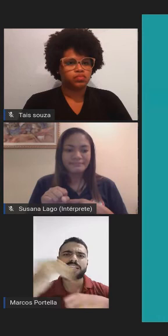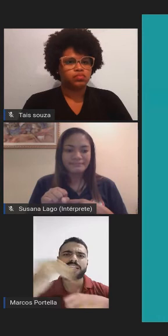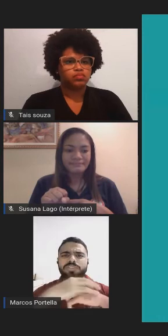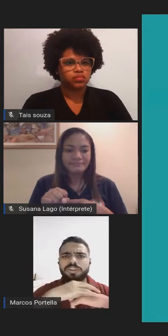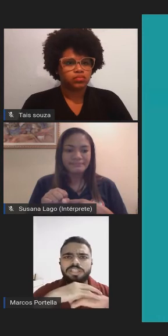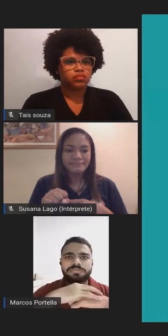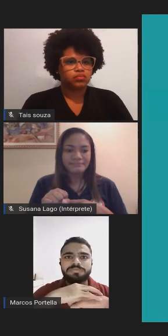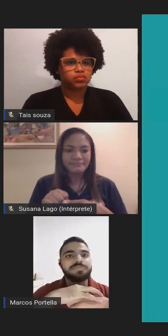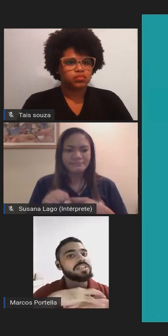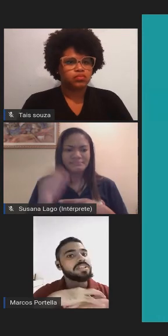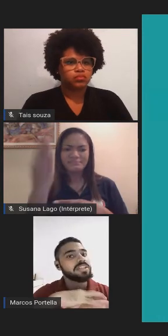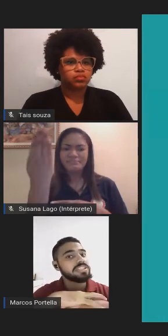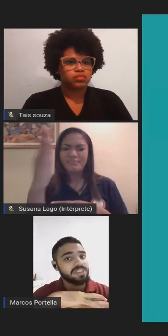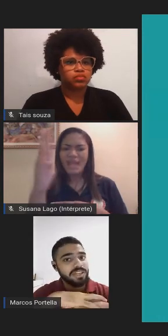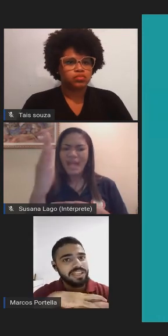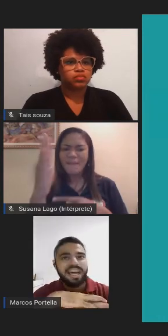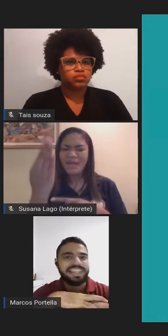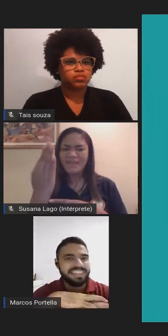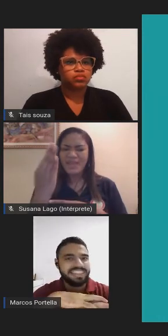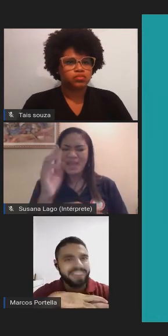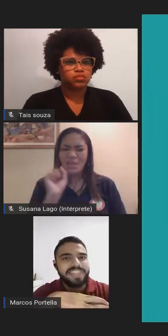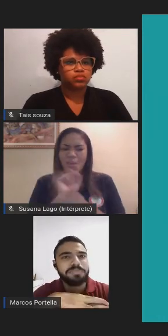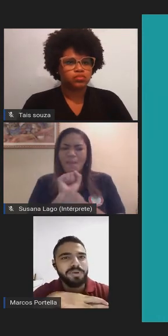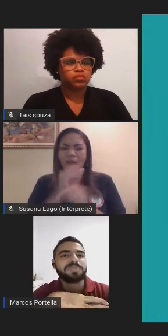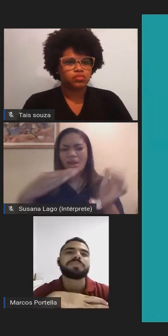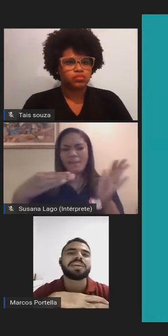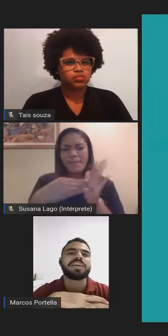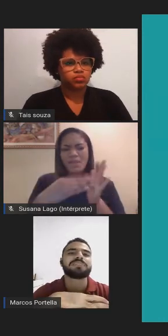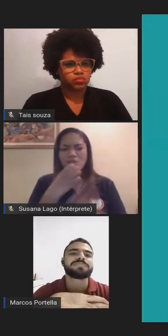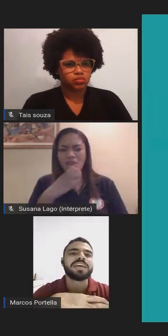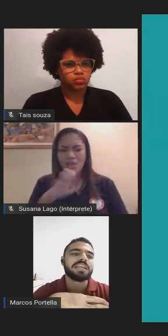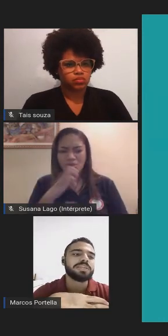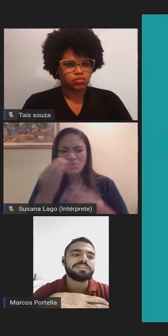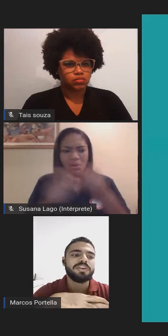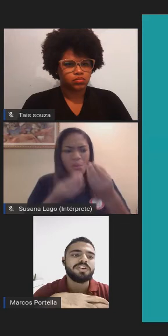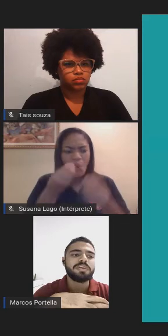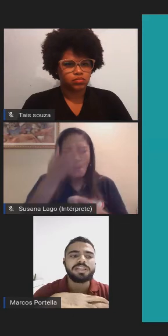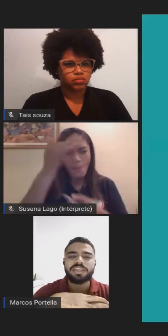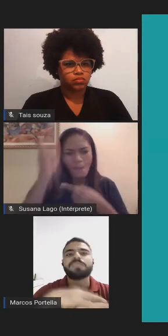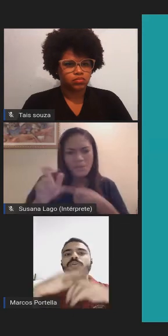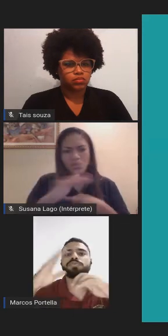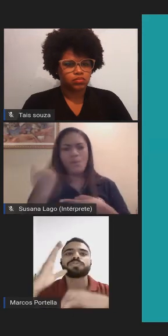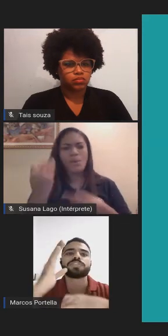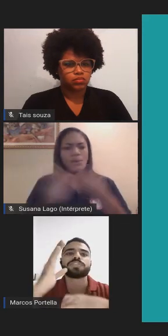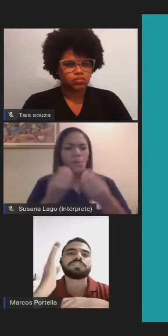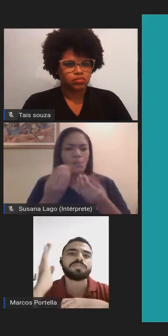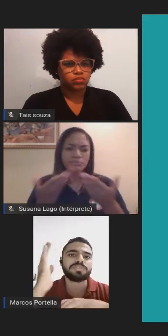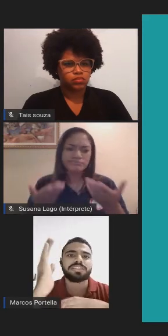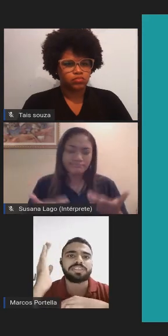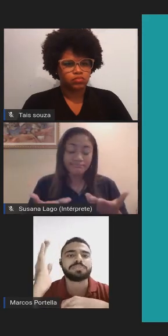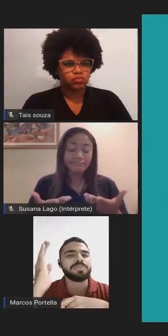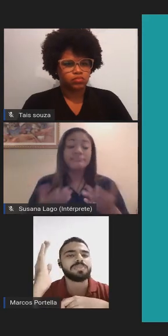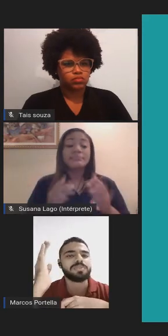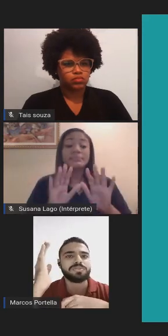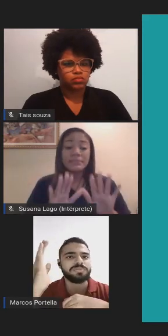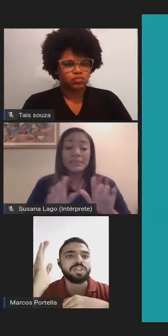a madeira não isola? Isola até um certo ponto também. Da mesma forma que fusível conduzir